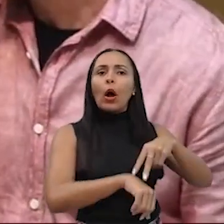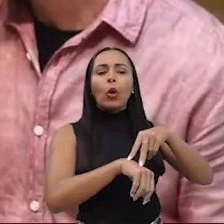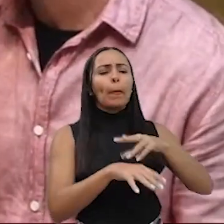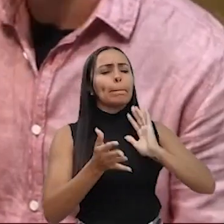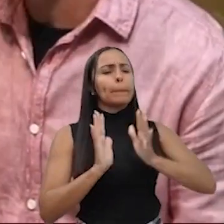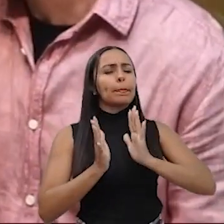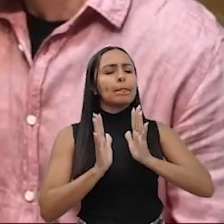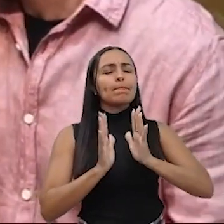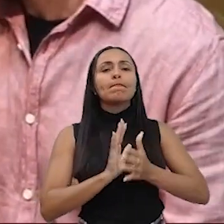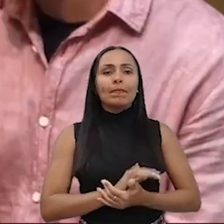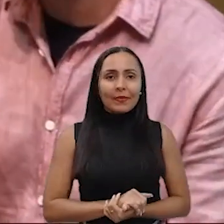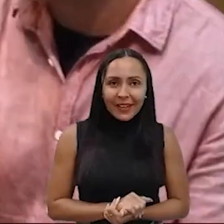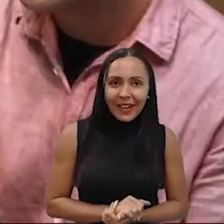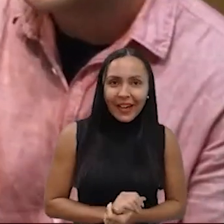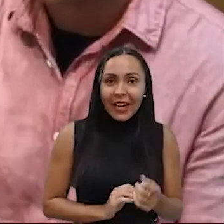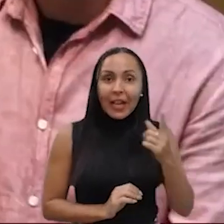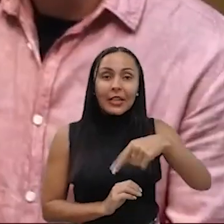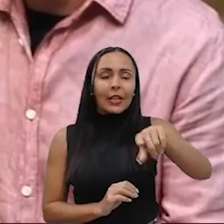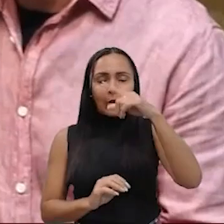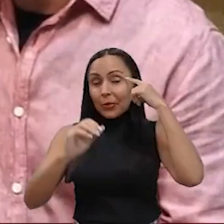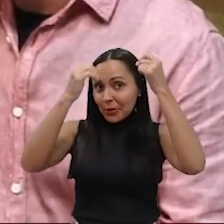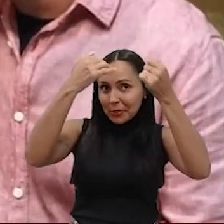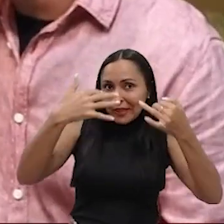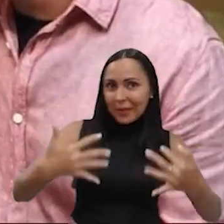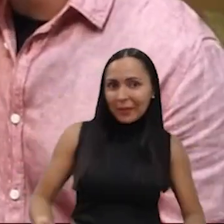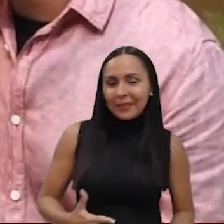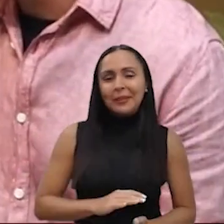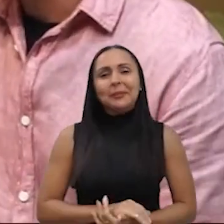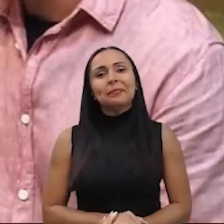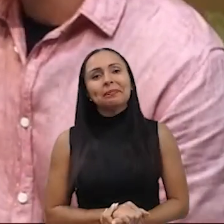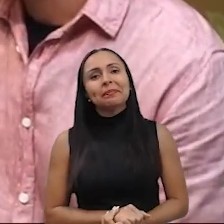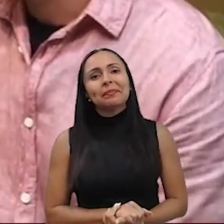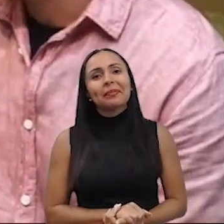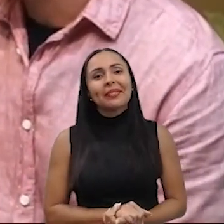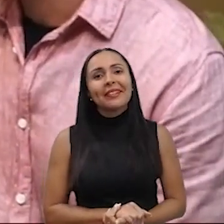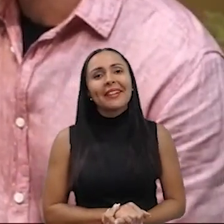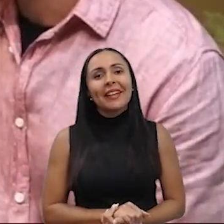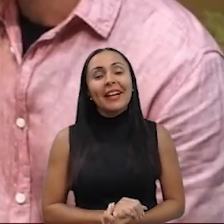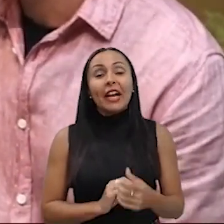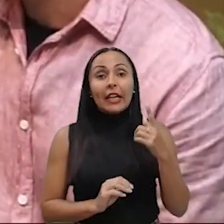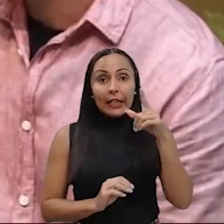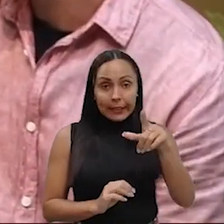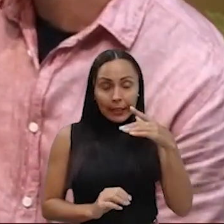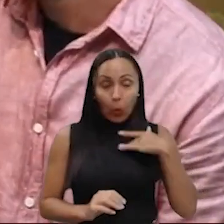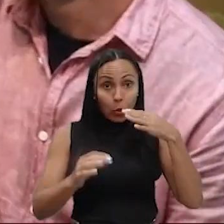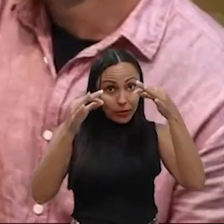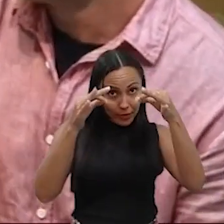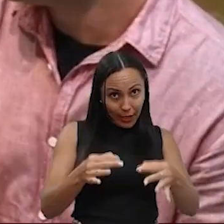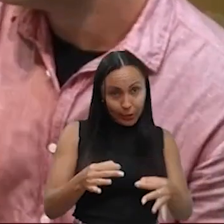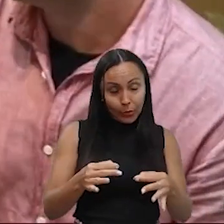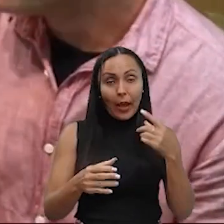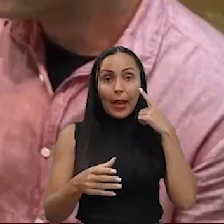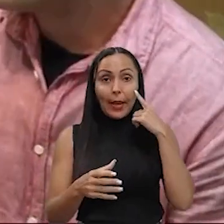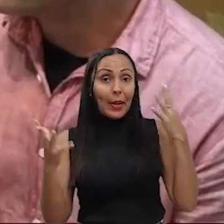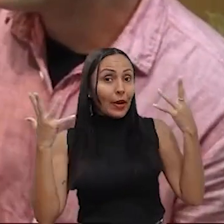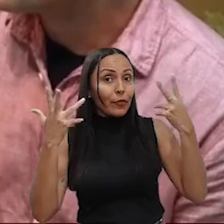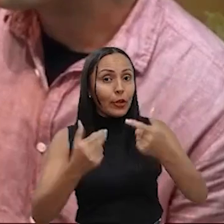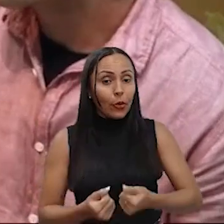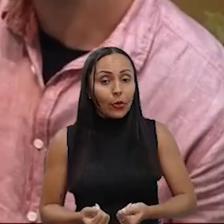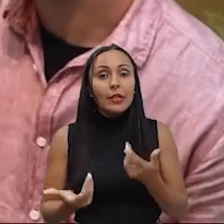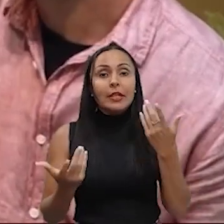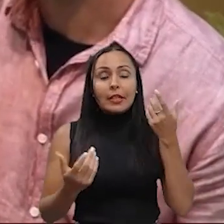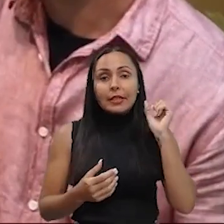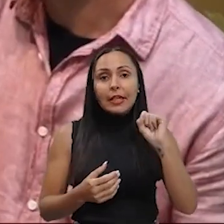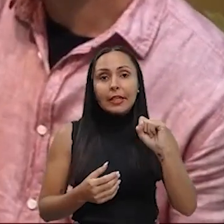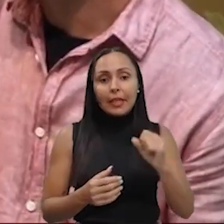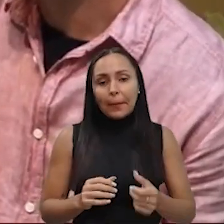ver? Esclareça para a gente, por favor. O ideal e o maravilhoso seria, né, se a gente